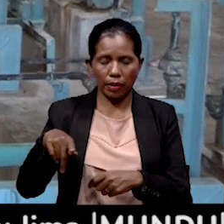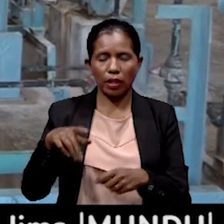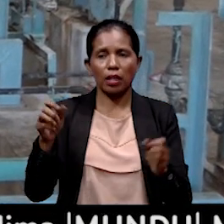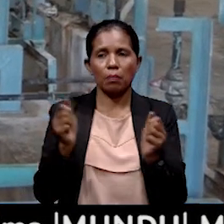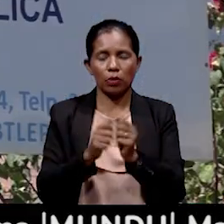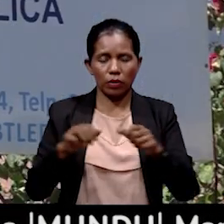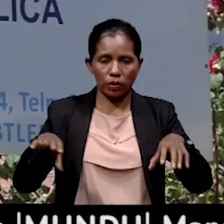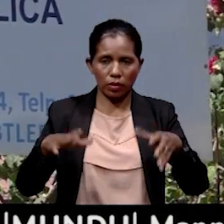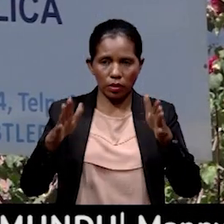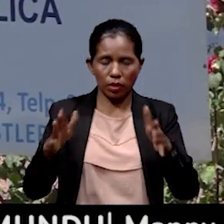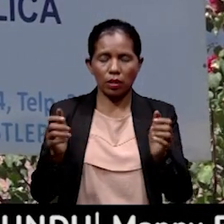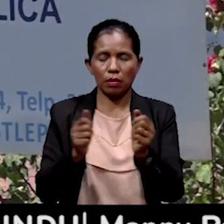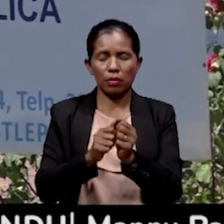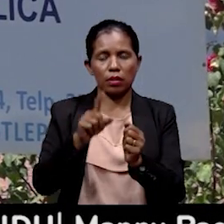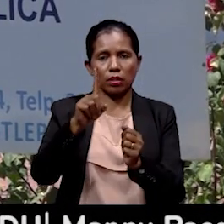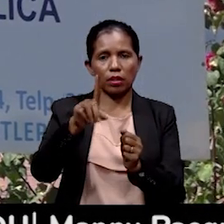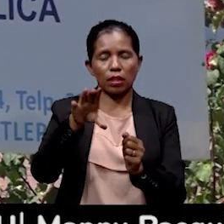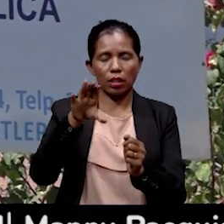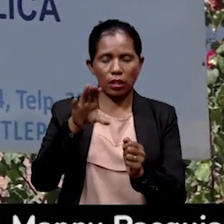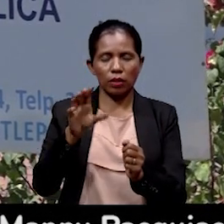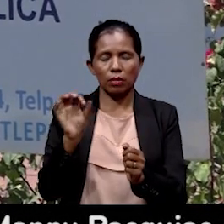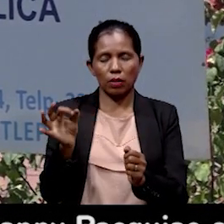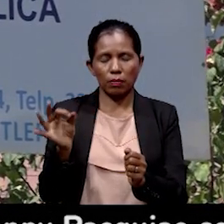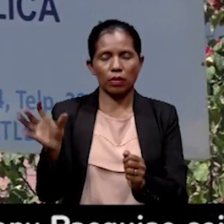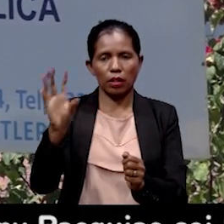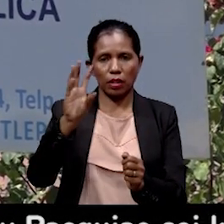funcionário permanente atus ida sia nulu resinen no